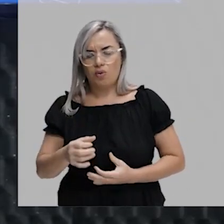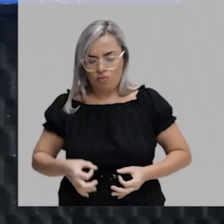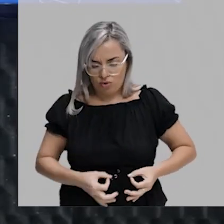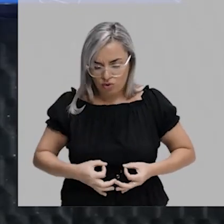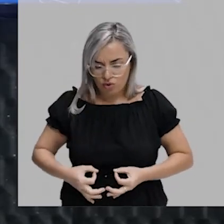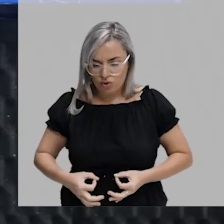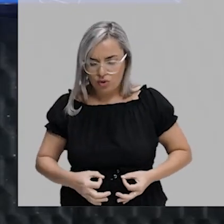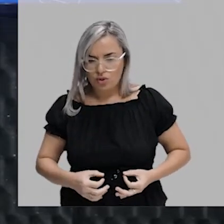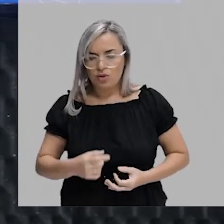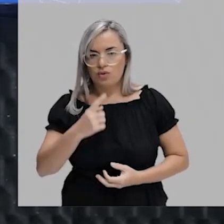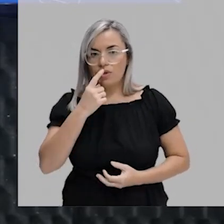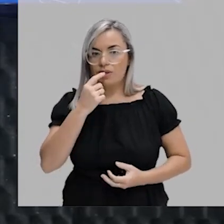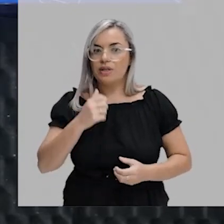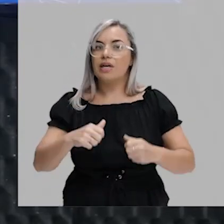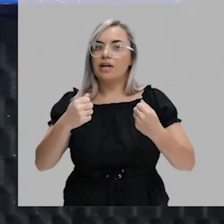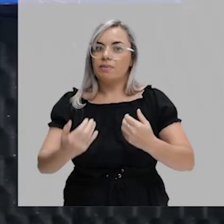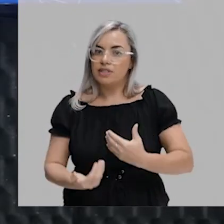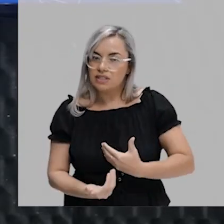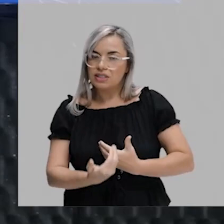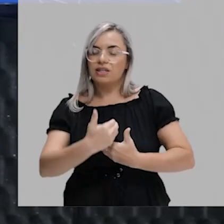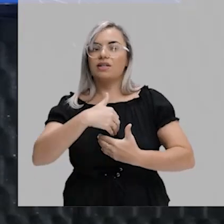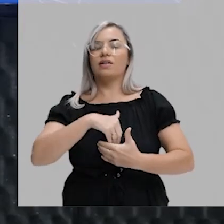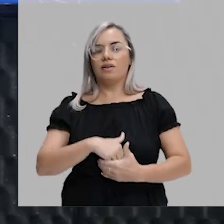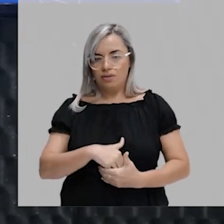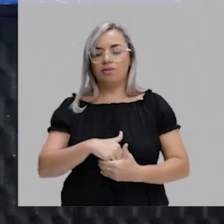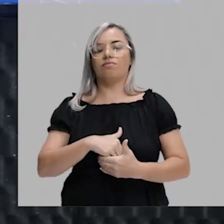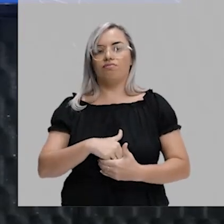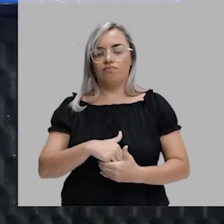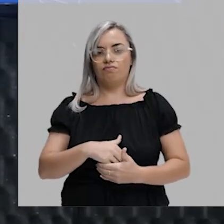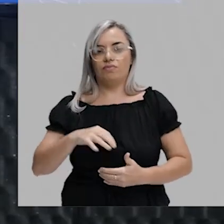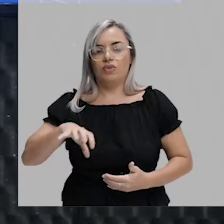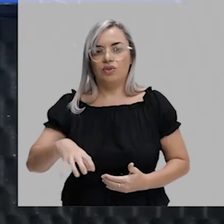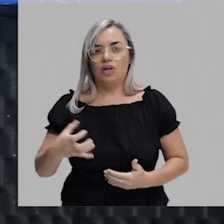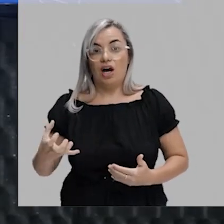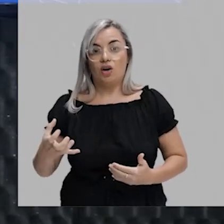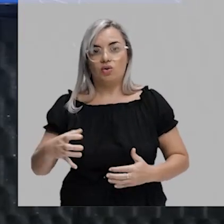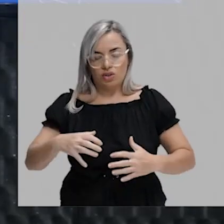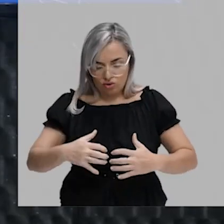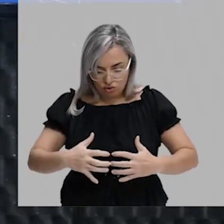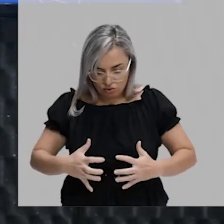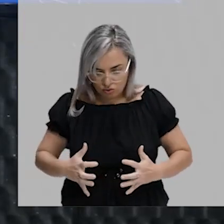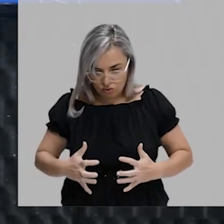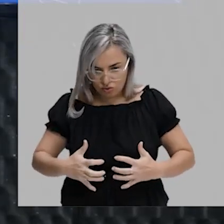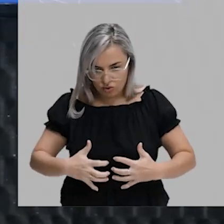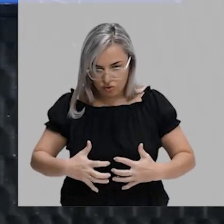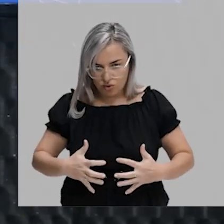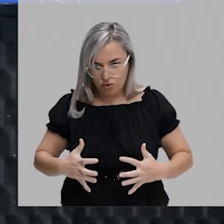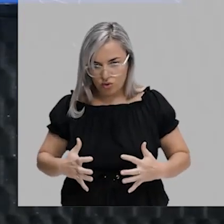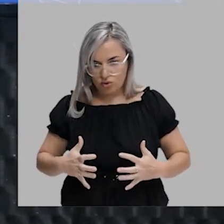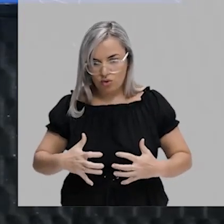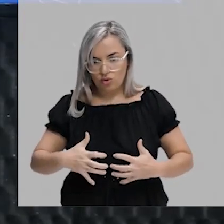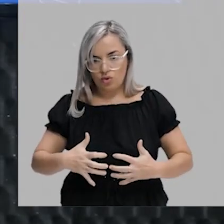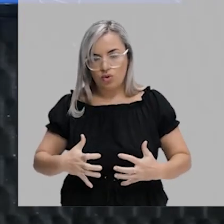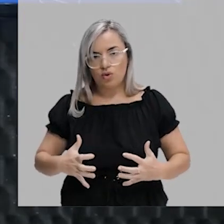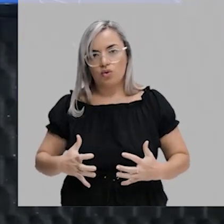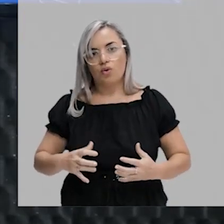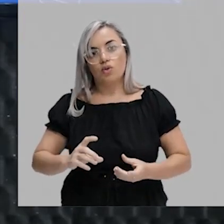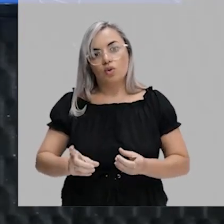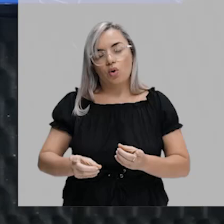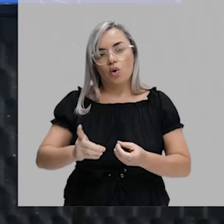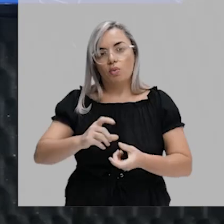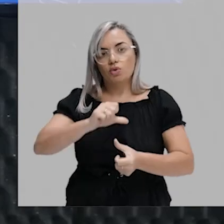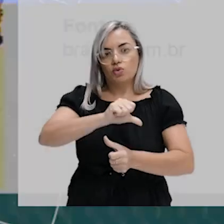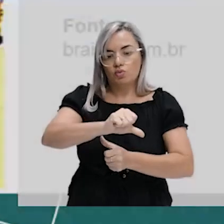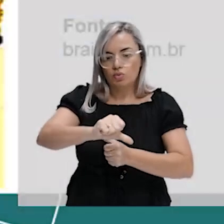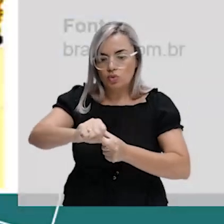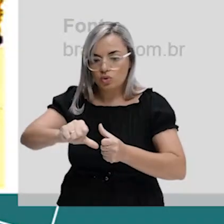dele entrar. Então, esse processo acontece, por exemplo, lá nos pulmões, né? Difusão. Agora,